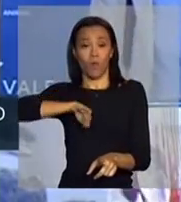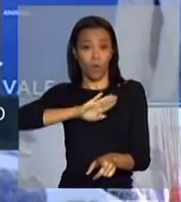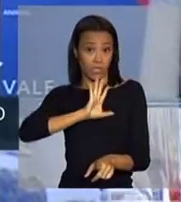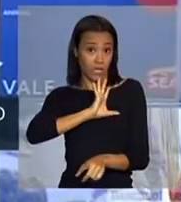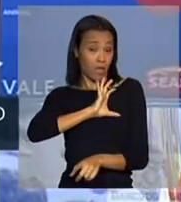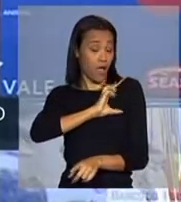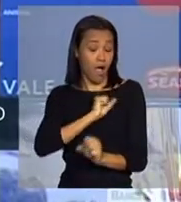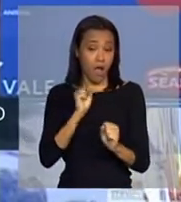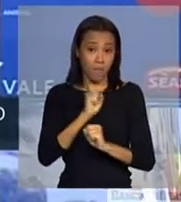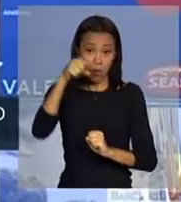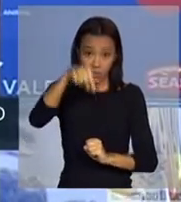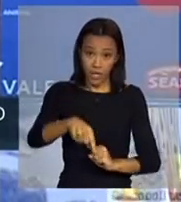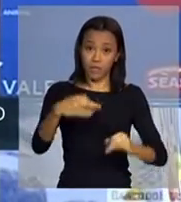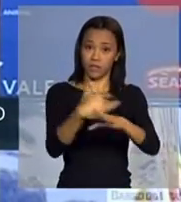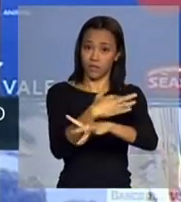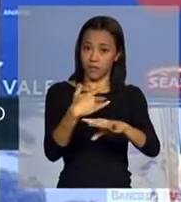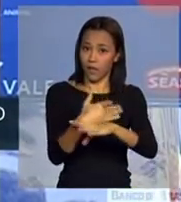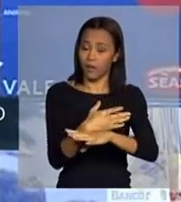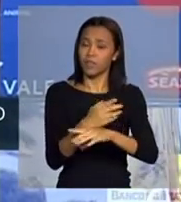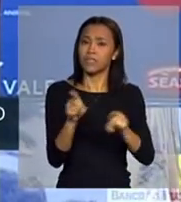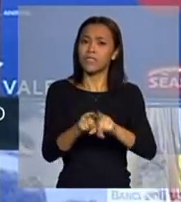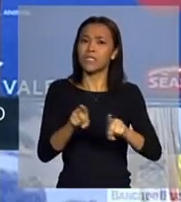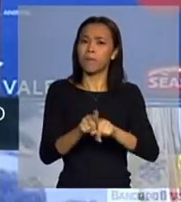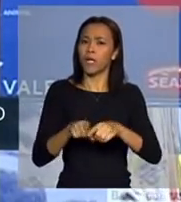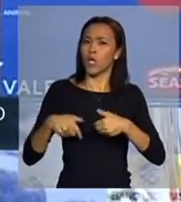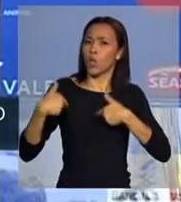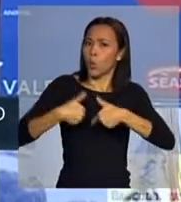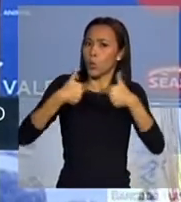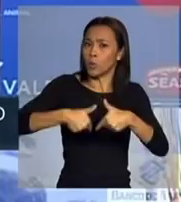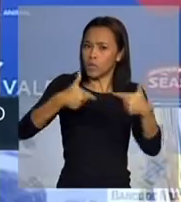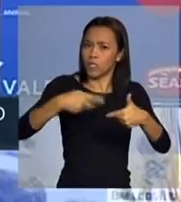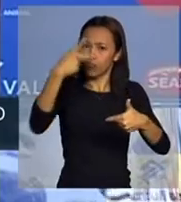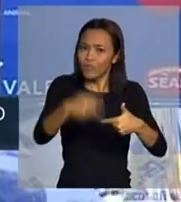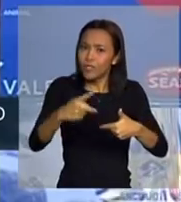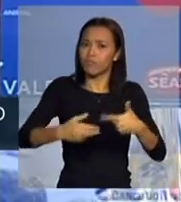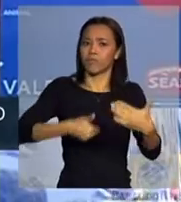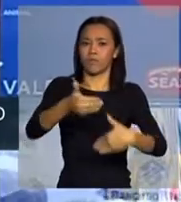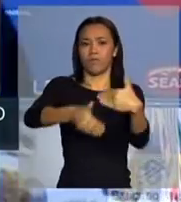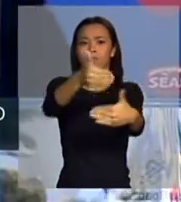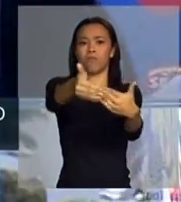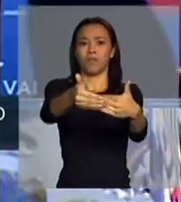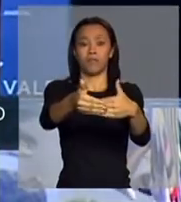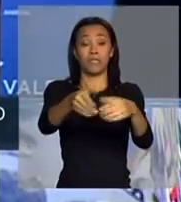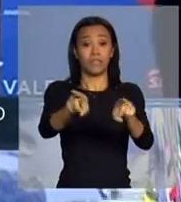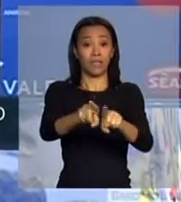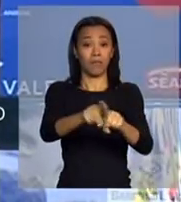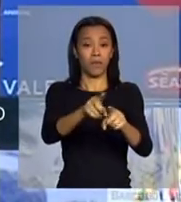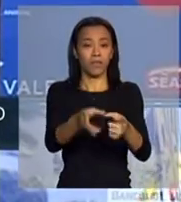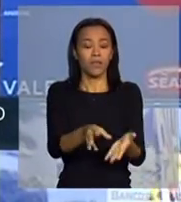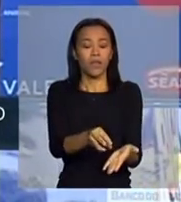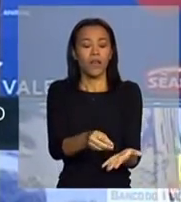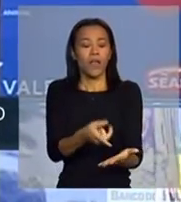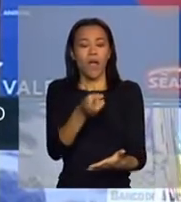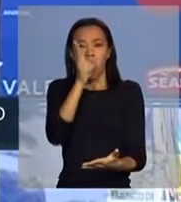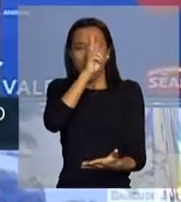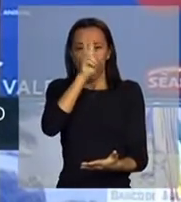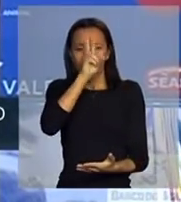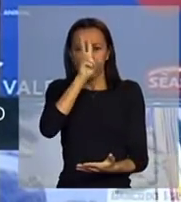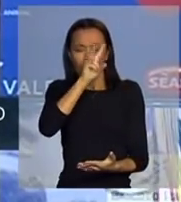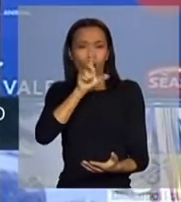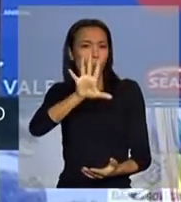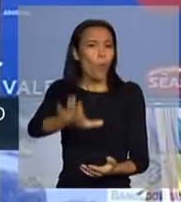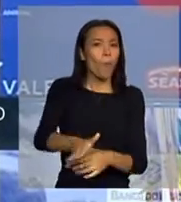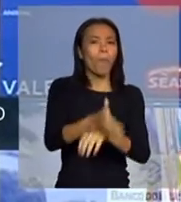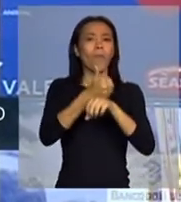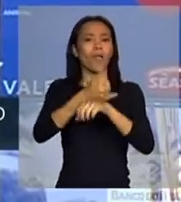essa cidade e lutamos pelo seu desenvolvimento. Como legado, nos deixaram o melhor gado